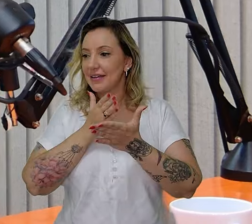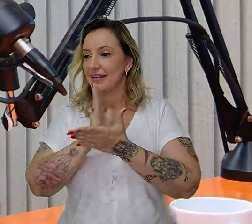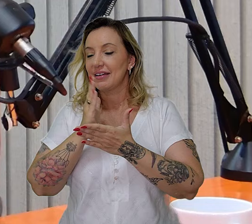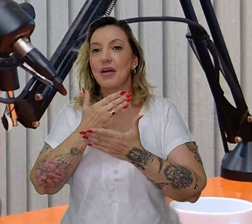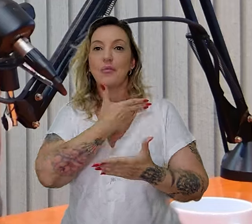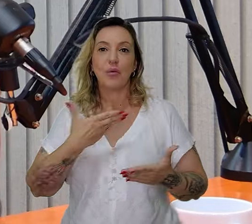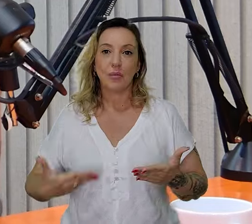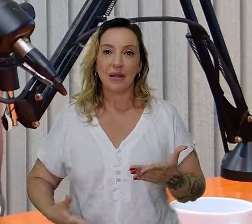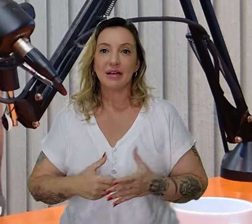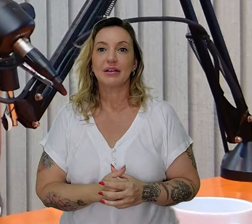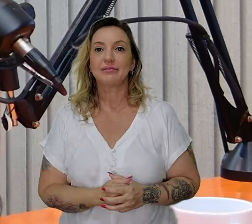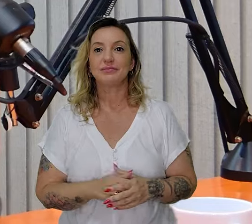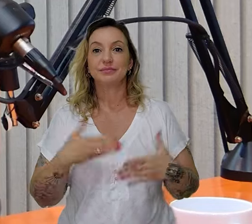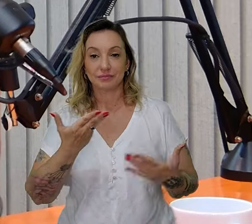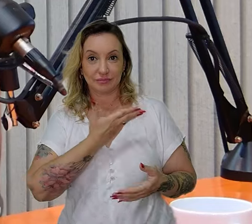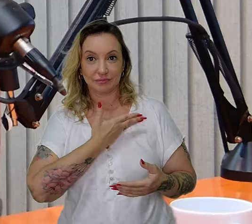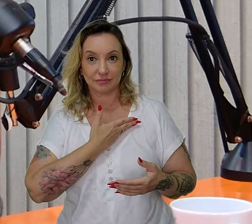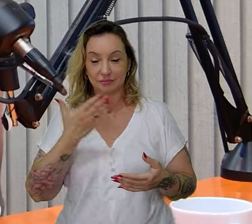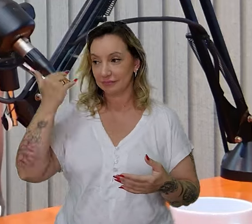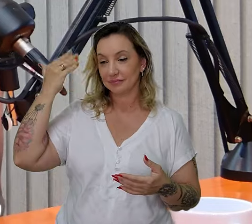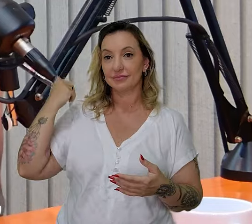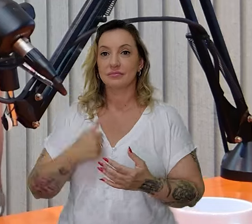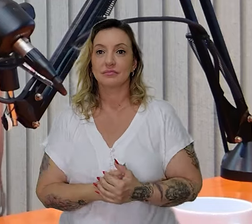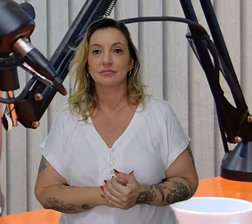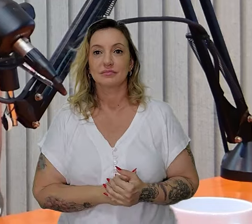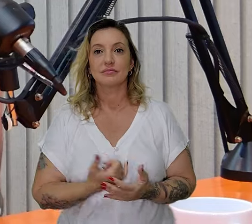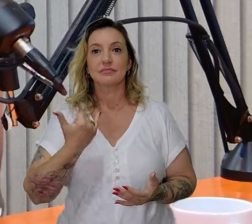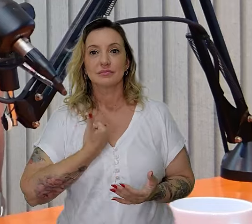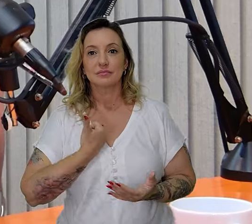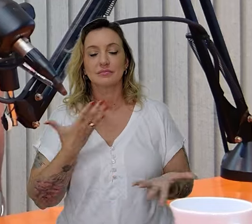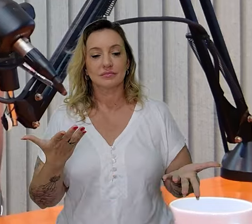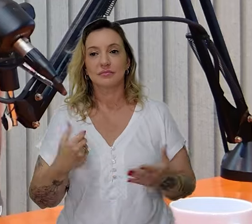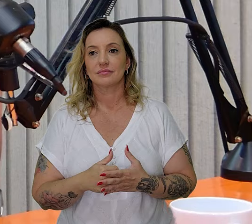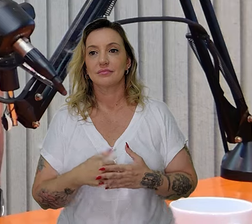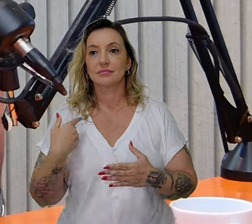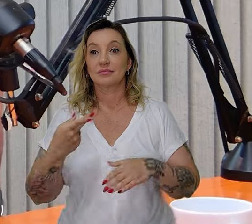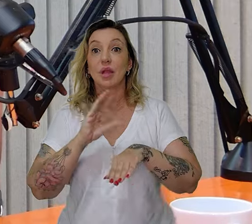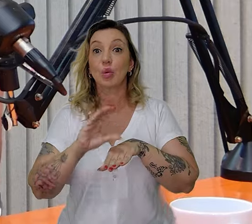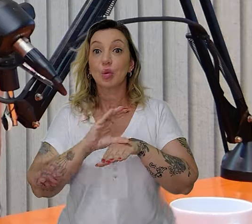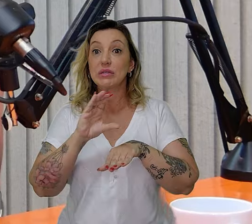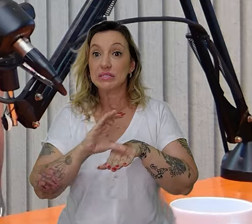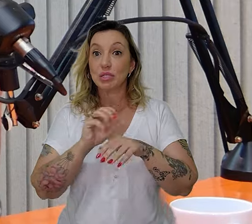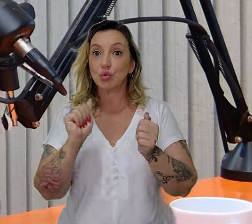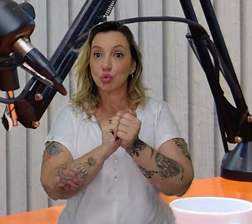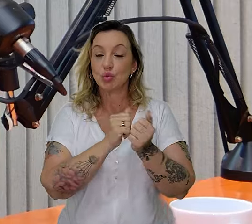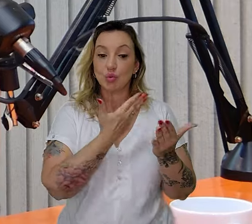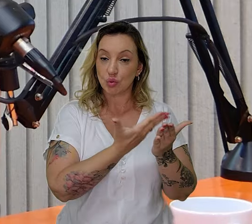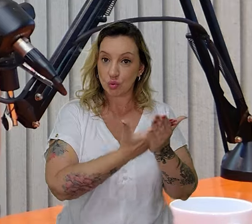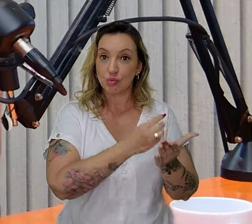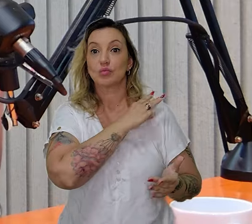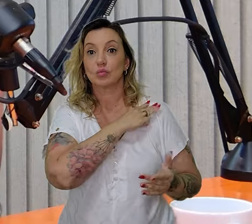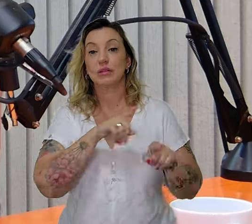nas públicas e tal e aí um amigo meu na época ele falou Poxa a gente fazia cursinho junto eu estudava e fazia cursinho